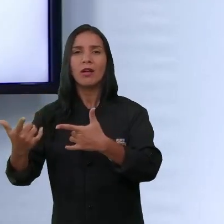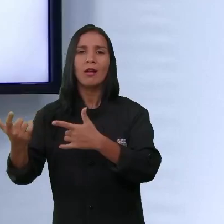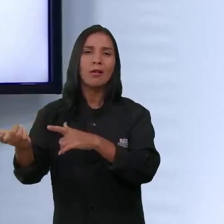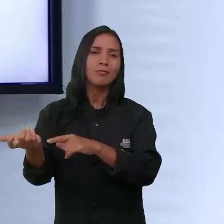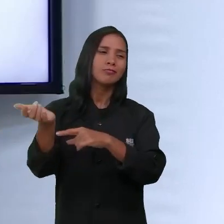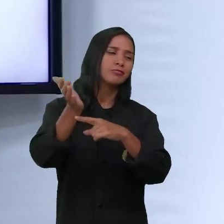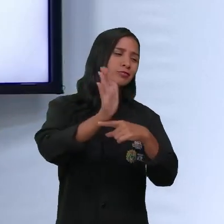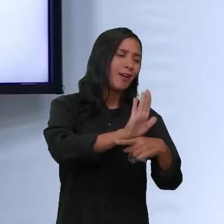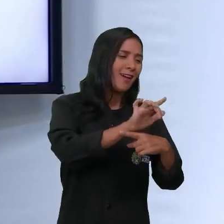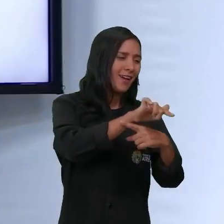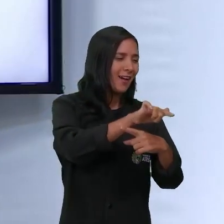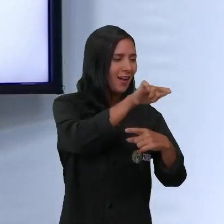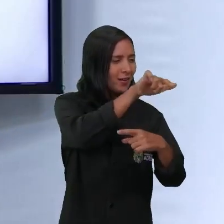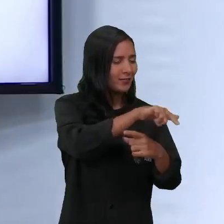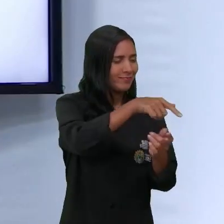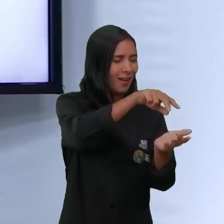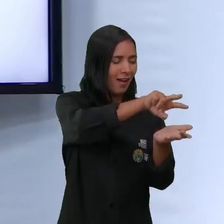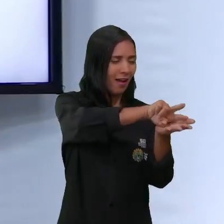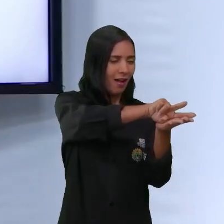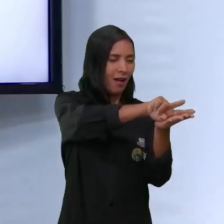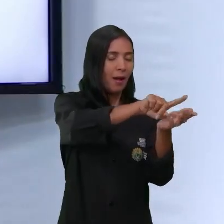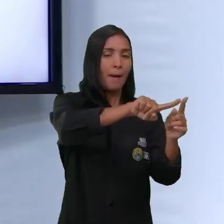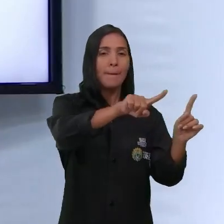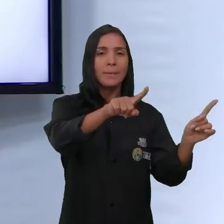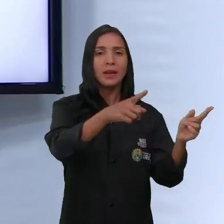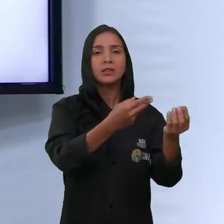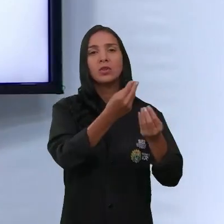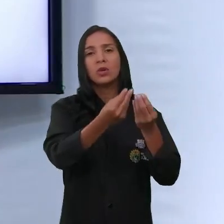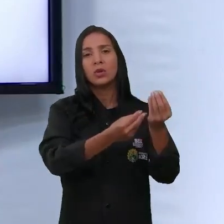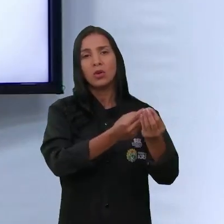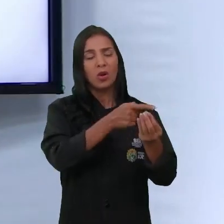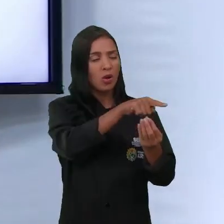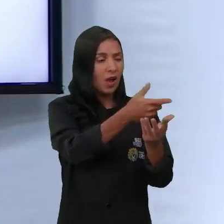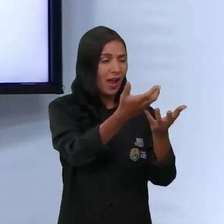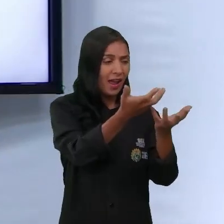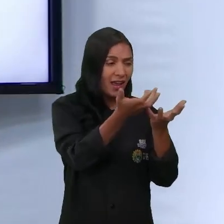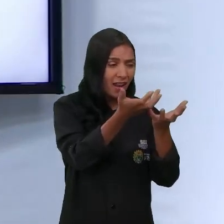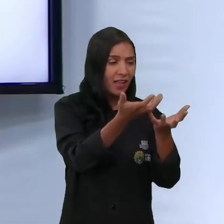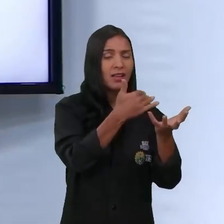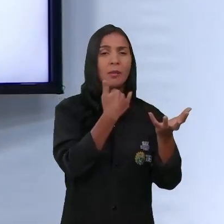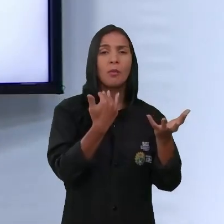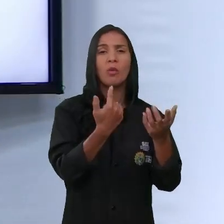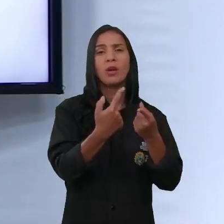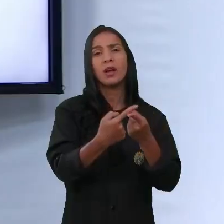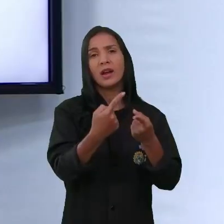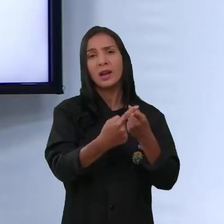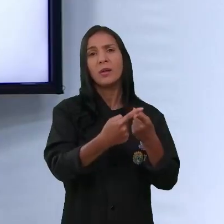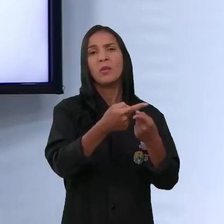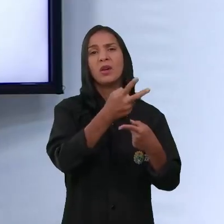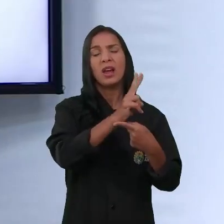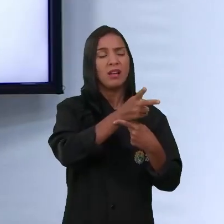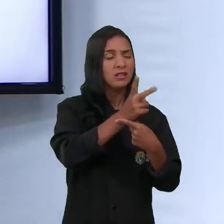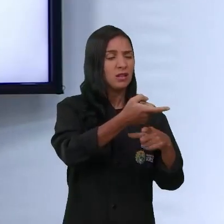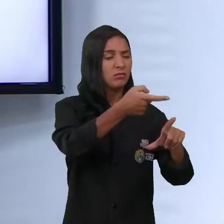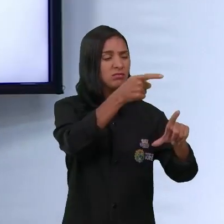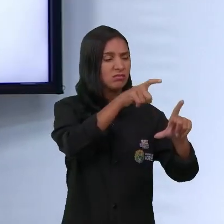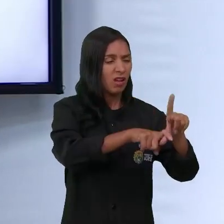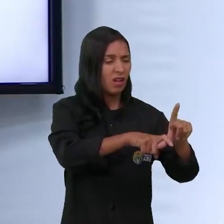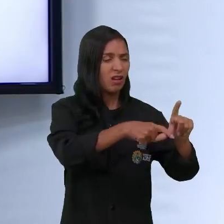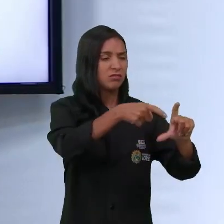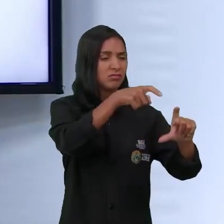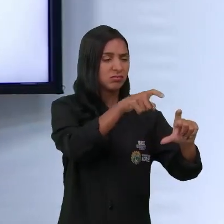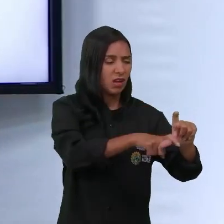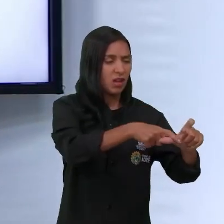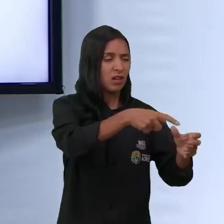na vida dessas pessoas devido aos custos financeiros, com o cuidado que será necessário desencadear